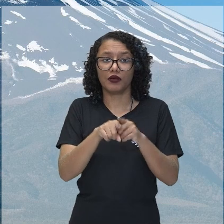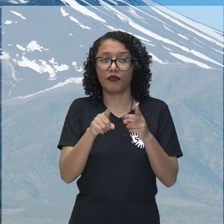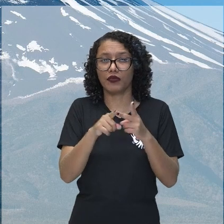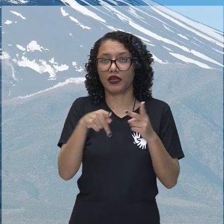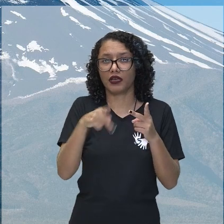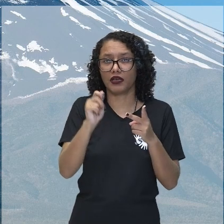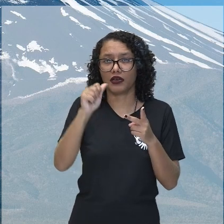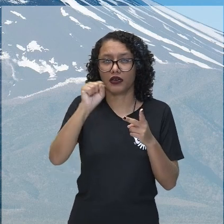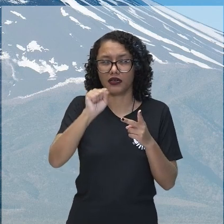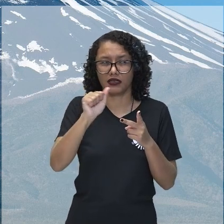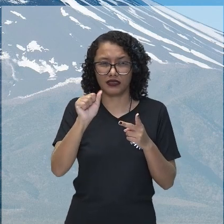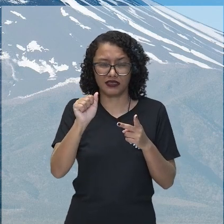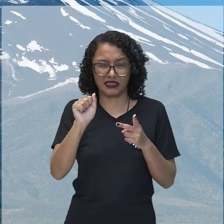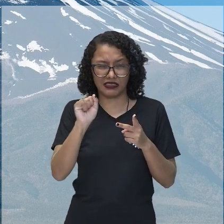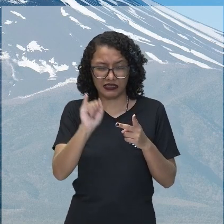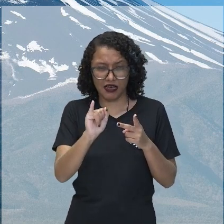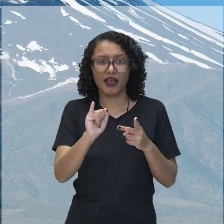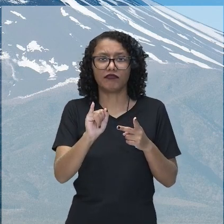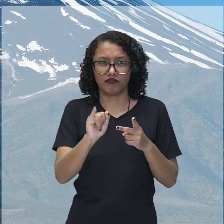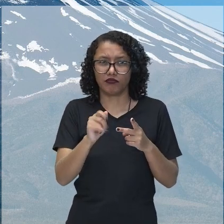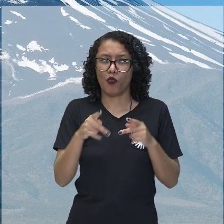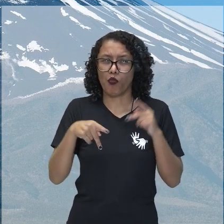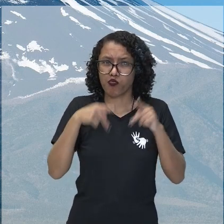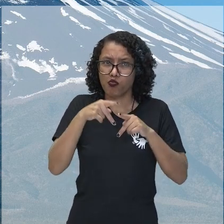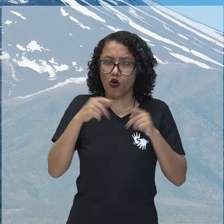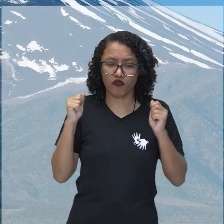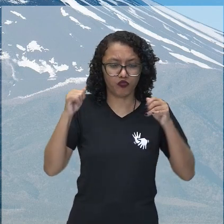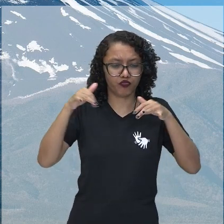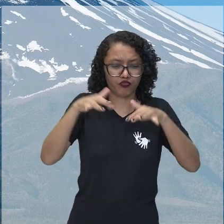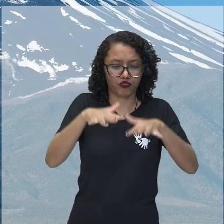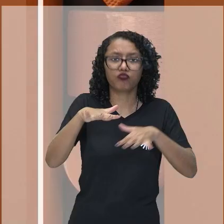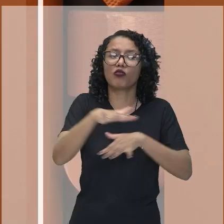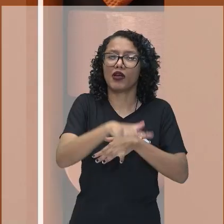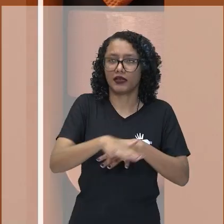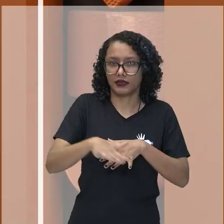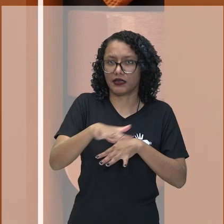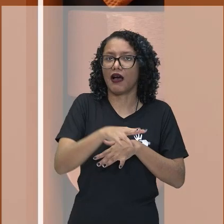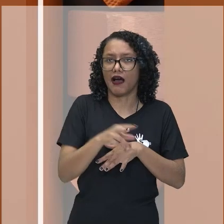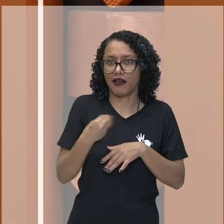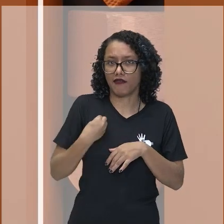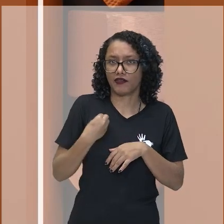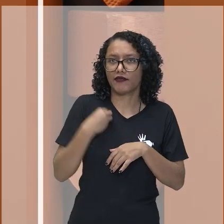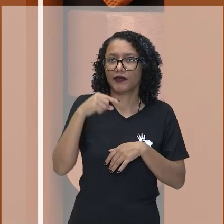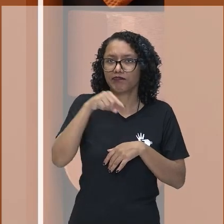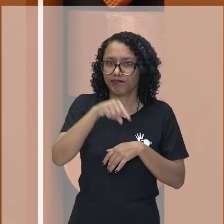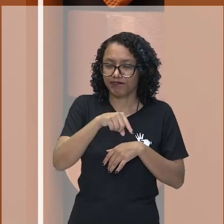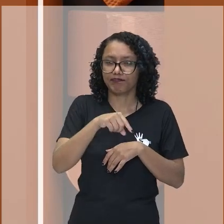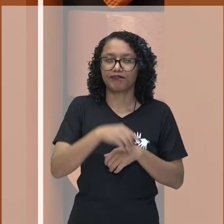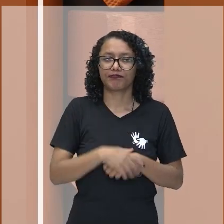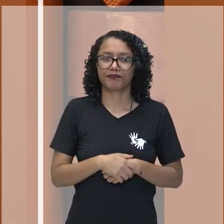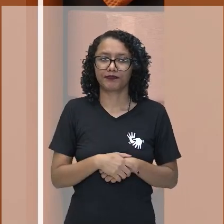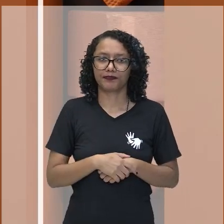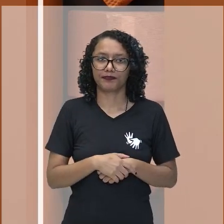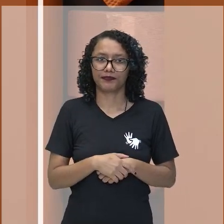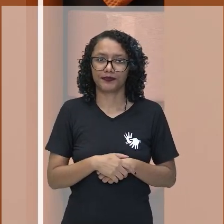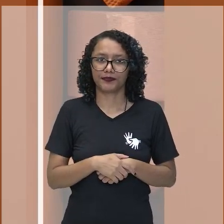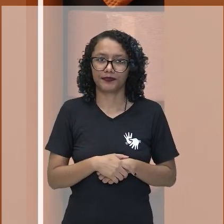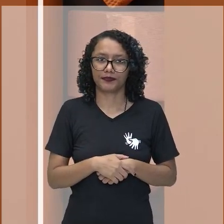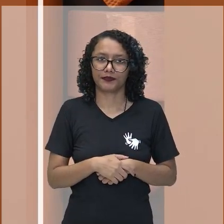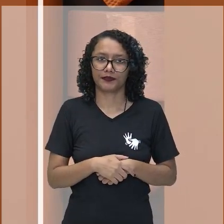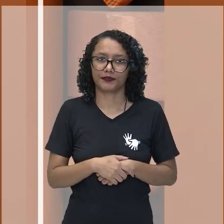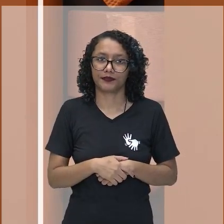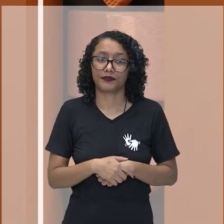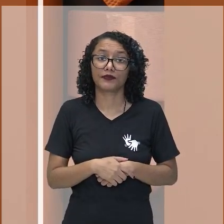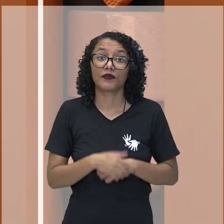e desenvolvidas. As pessoas elas acabam indo para essas áreas mais planas, tá certo? E a gente pode observar através